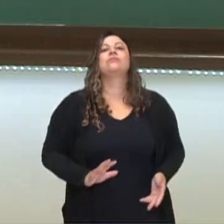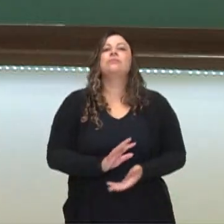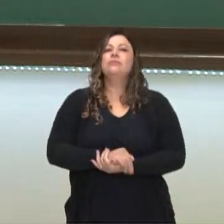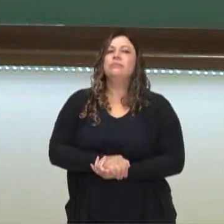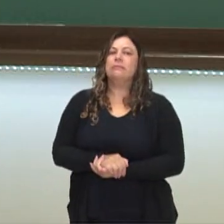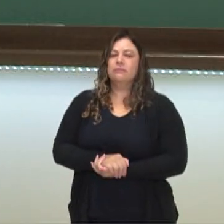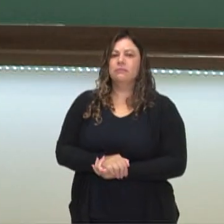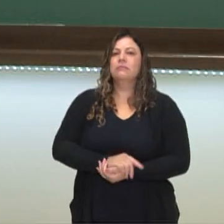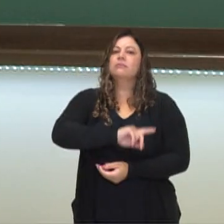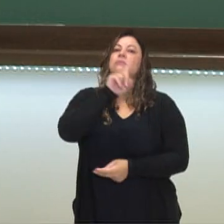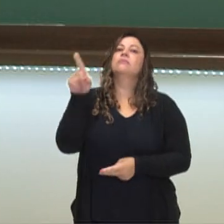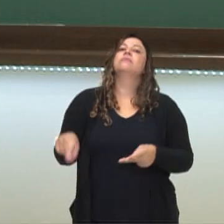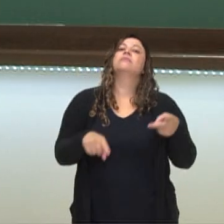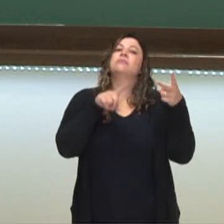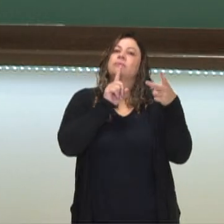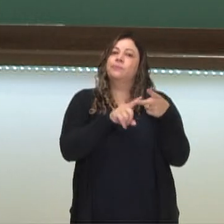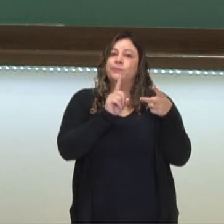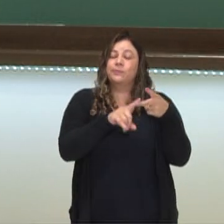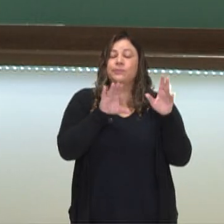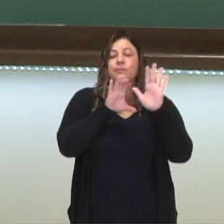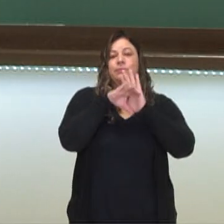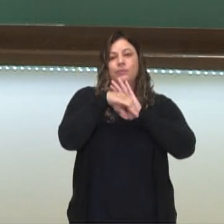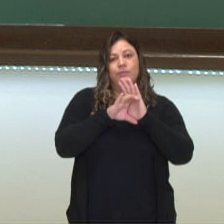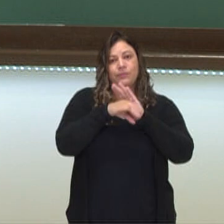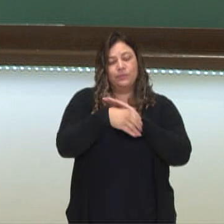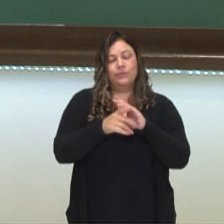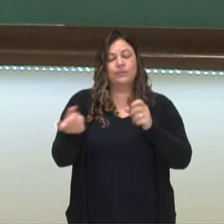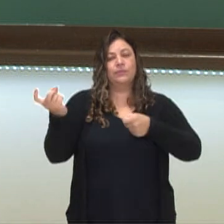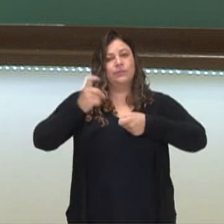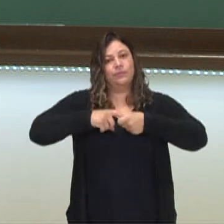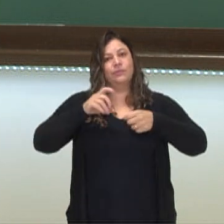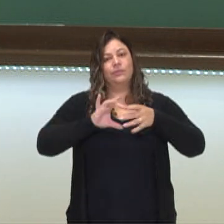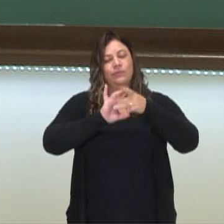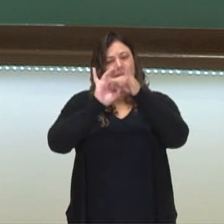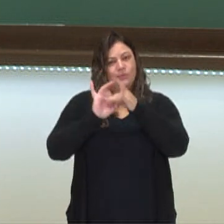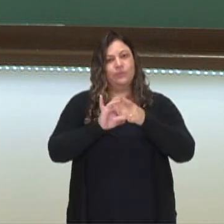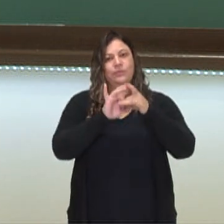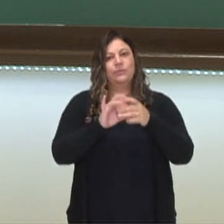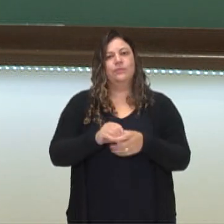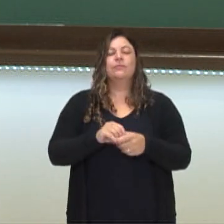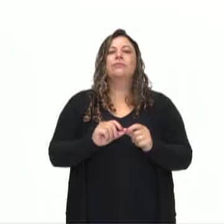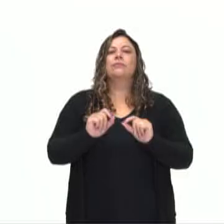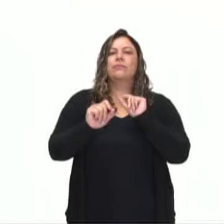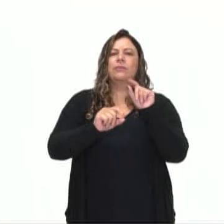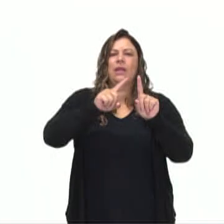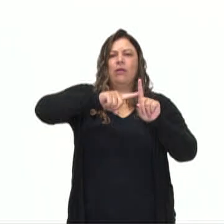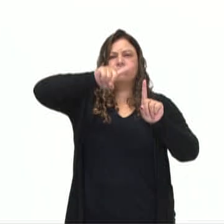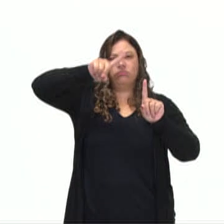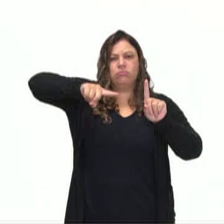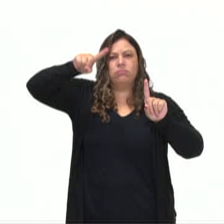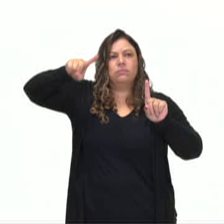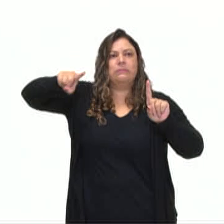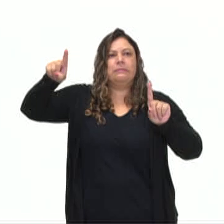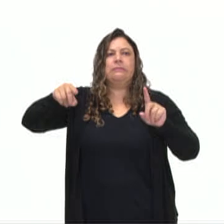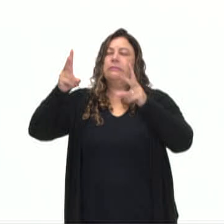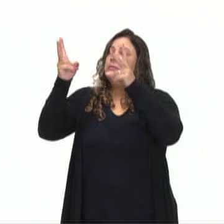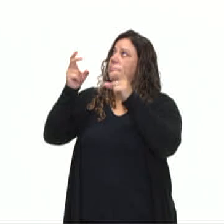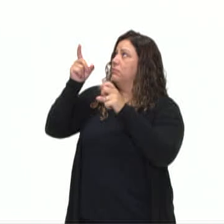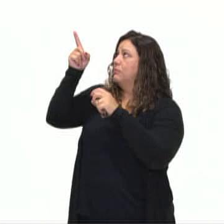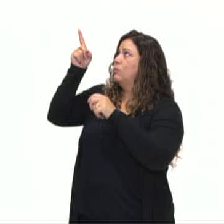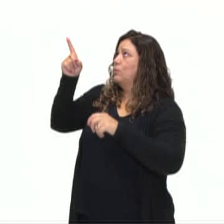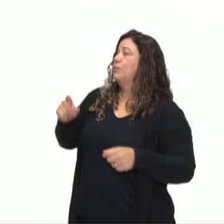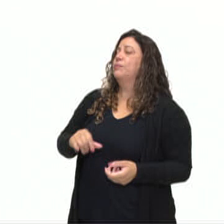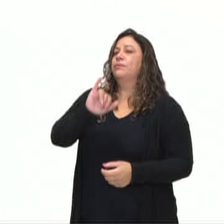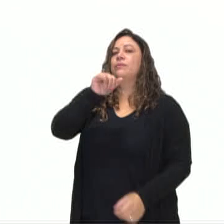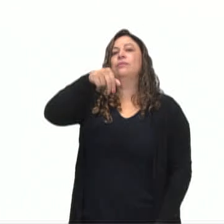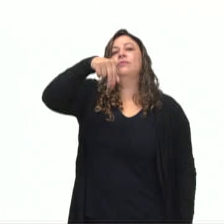Um outro conceito que está associado à Bolsa de Valores é o conceito de índice, que conforme você pode ver aqui na tela, ele funciona